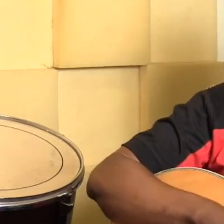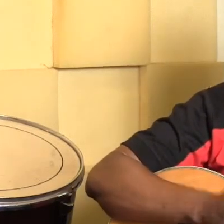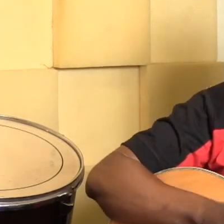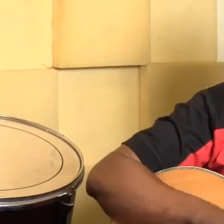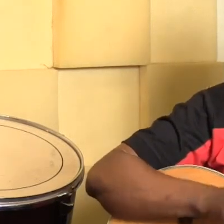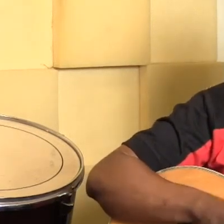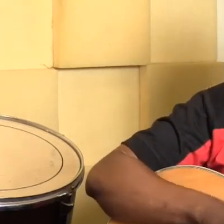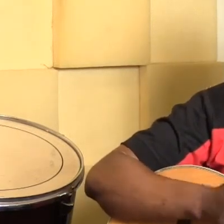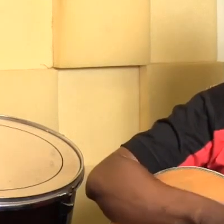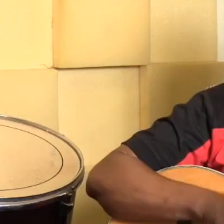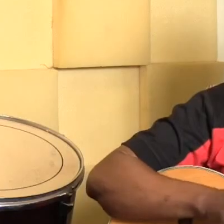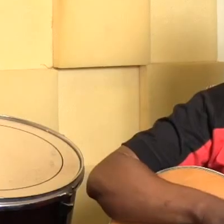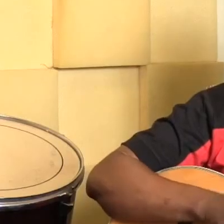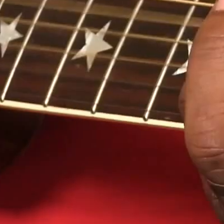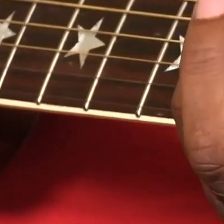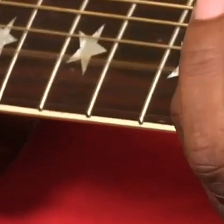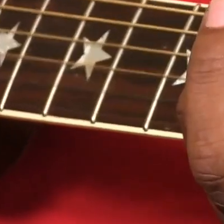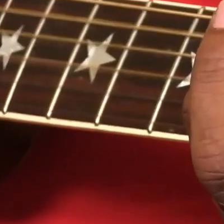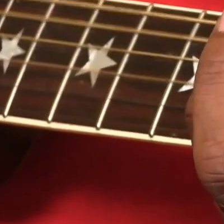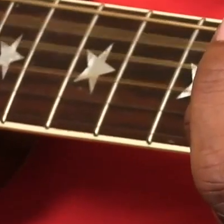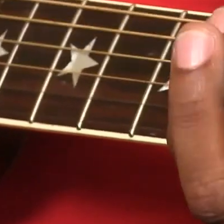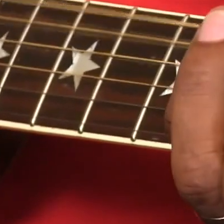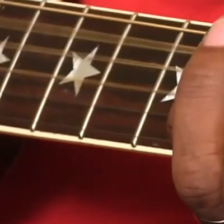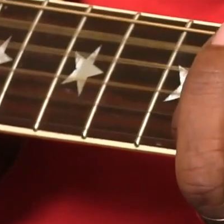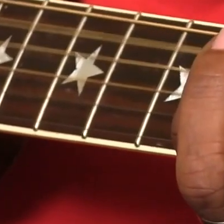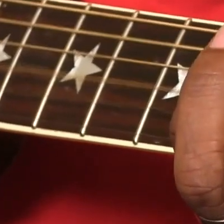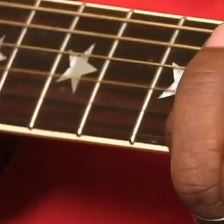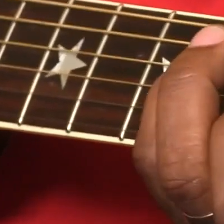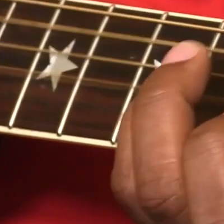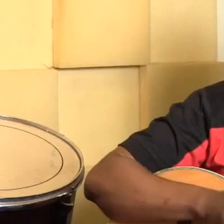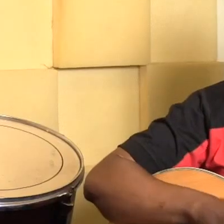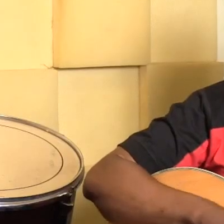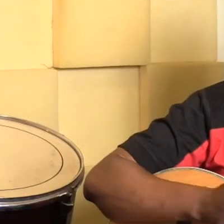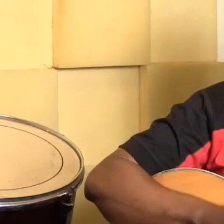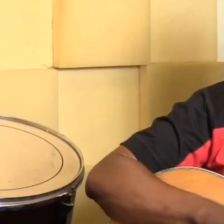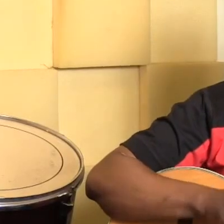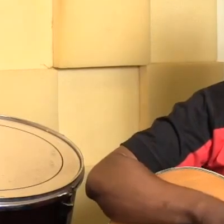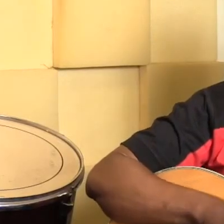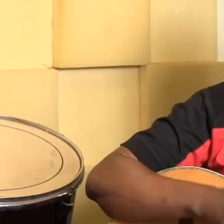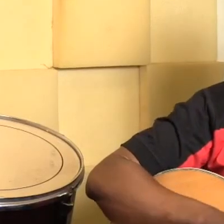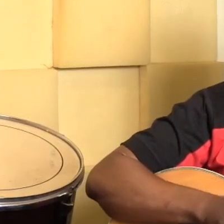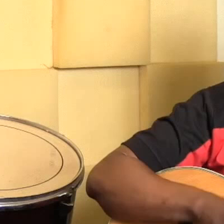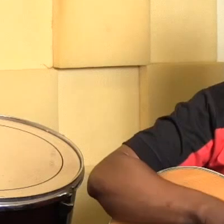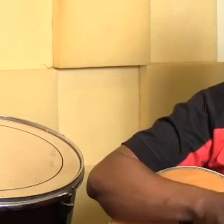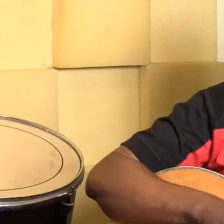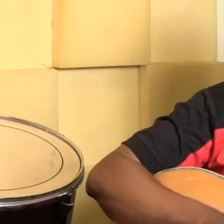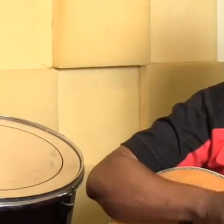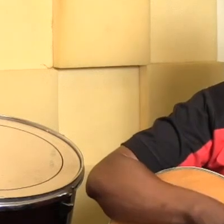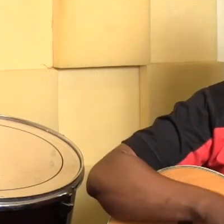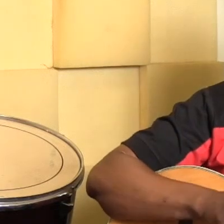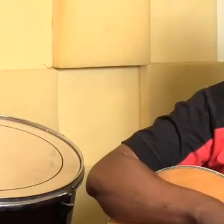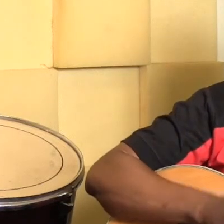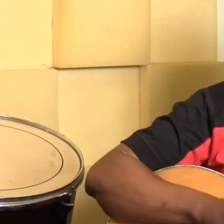história seja doída. Sabe saber que enquanto houver